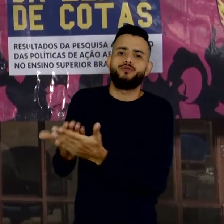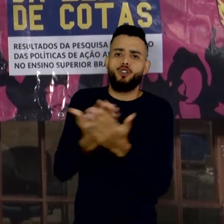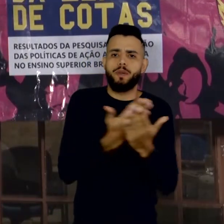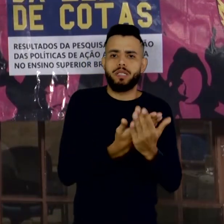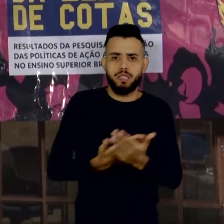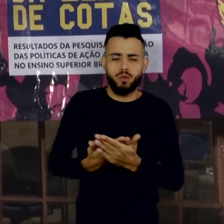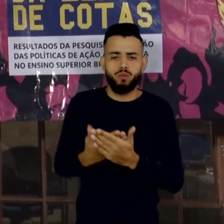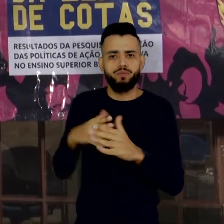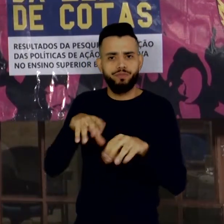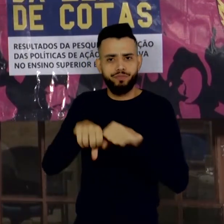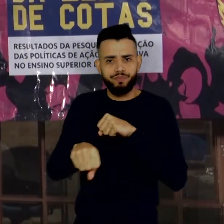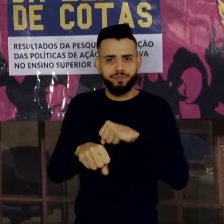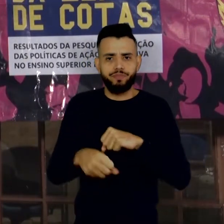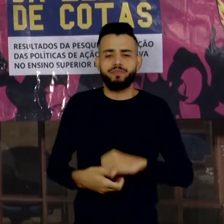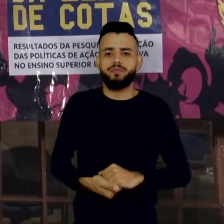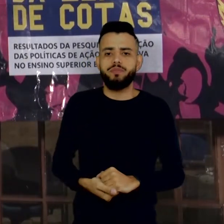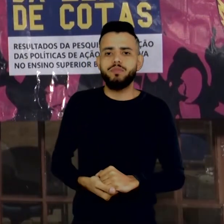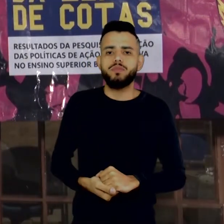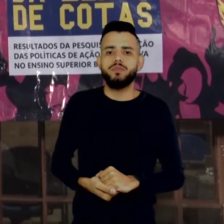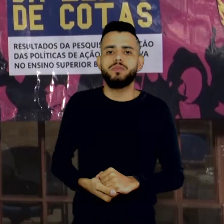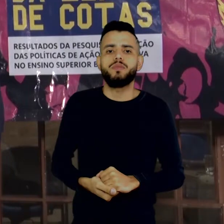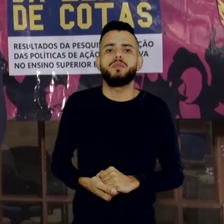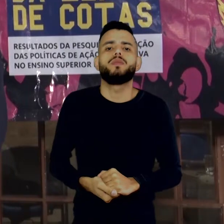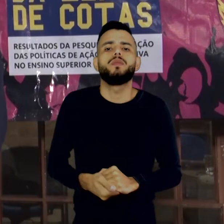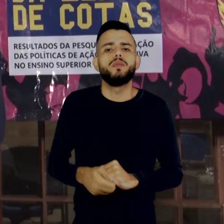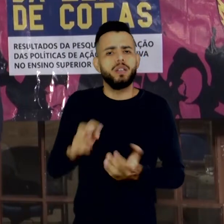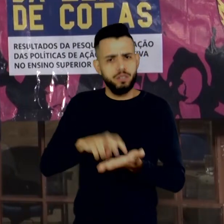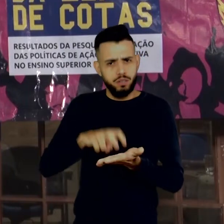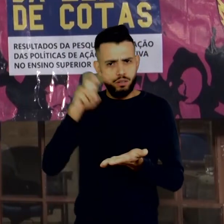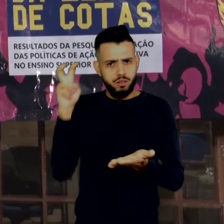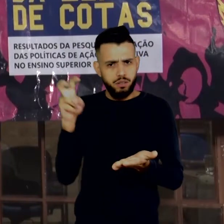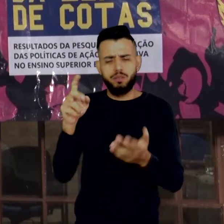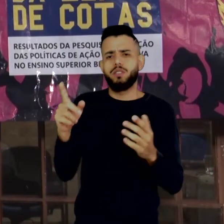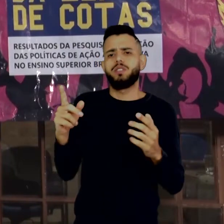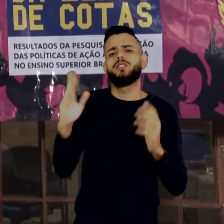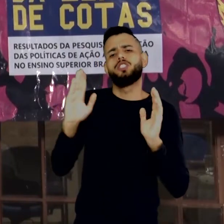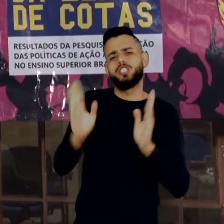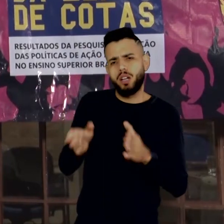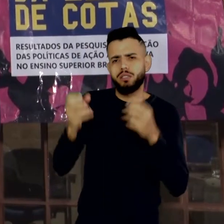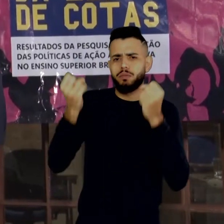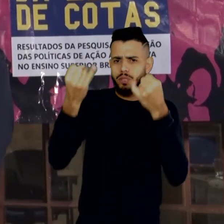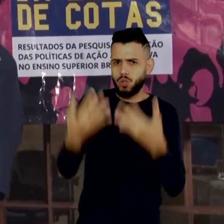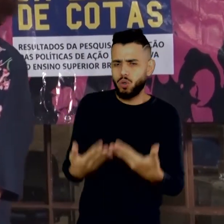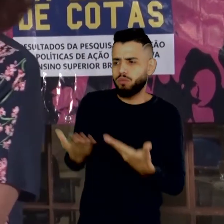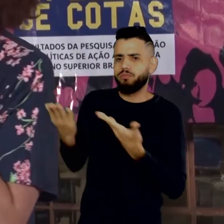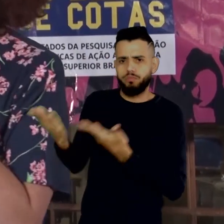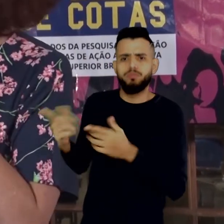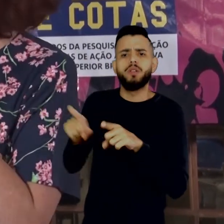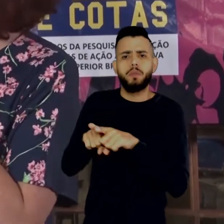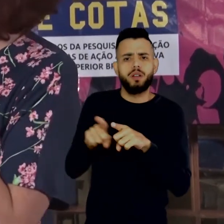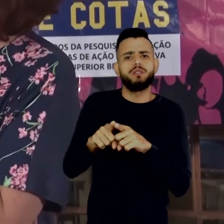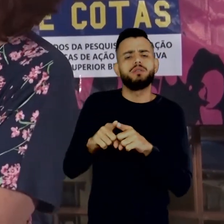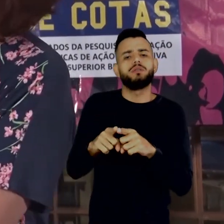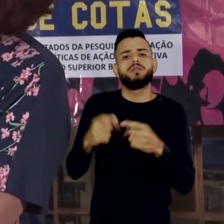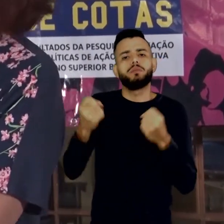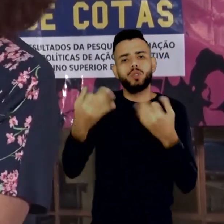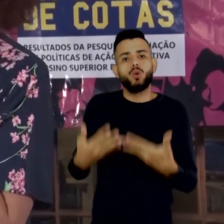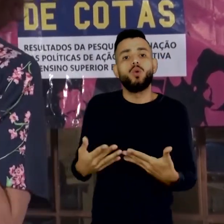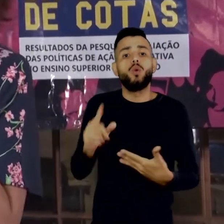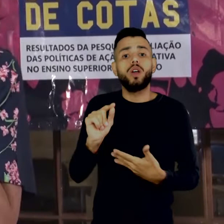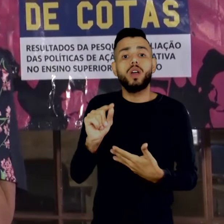Como já foi colocado aqui hoje de manhã, e a Rosana também trouxe agora, a nossa proposta de reorientar